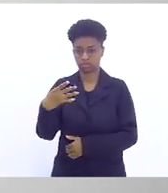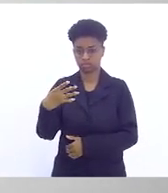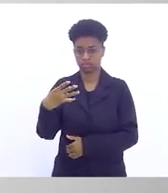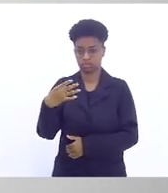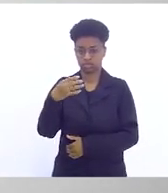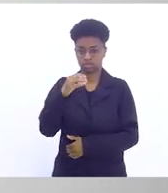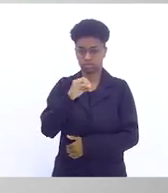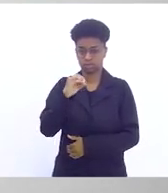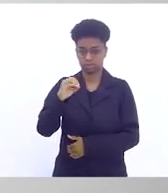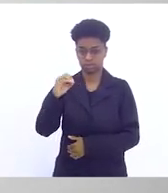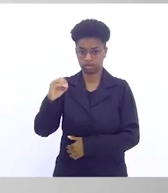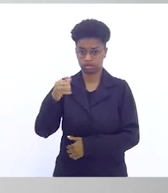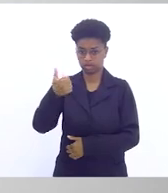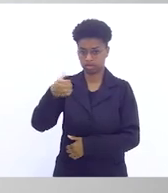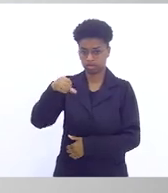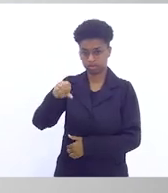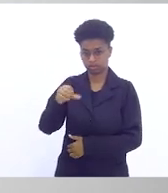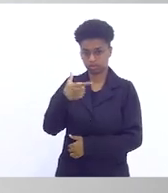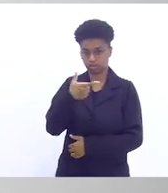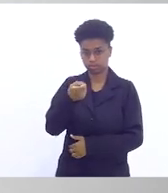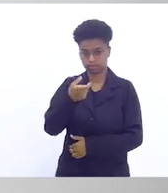000 19/2020